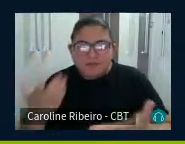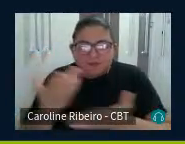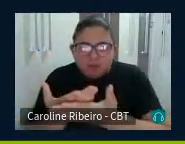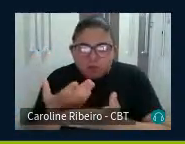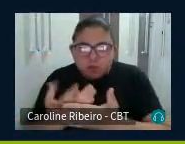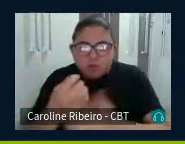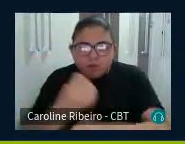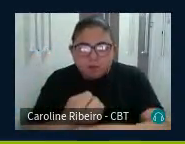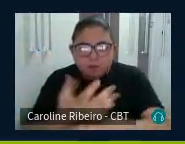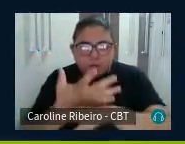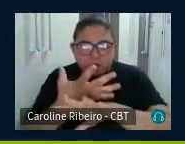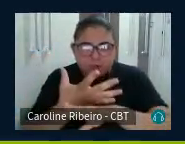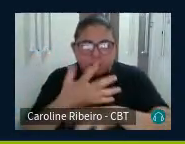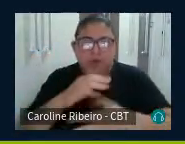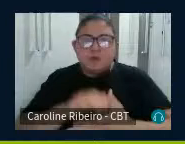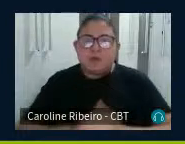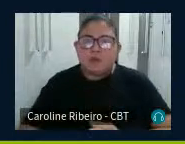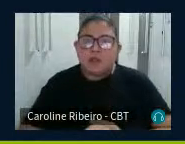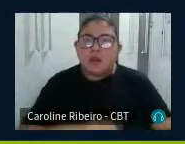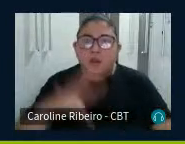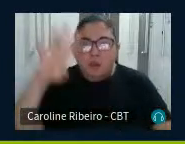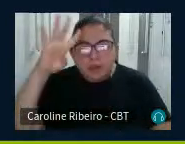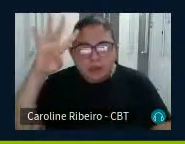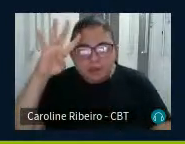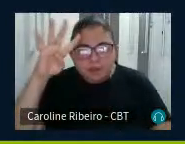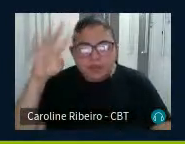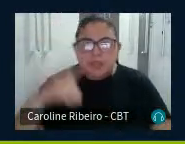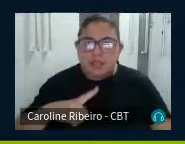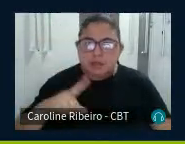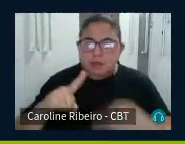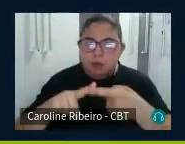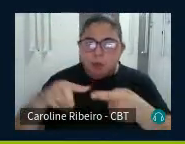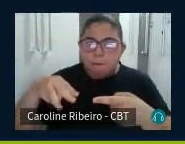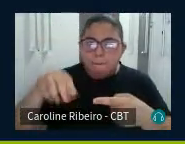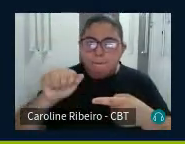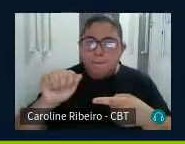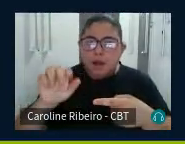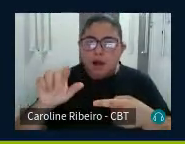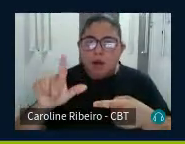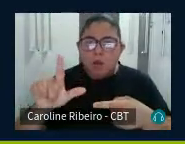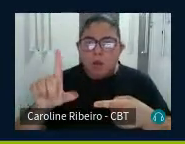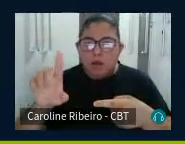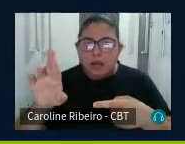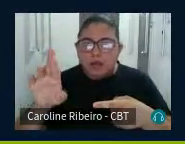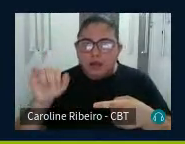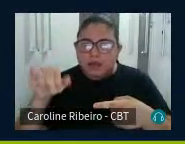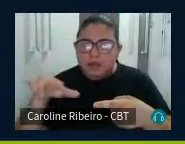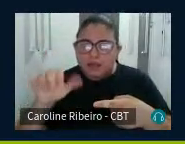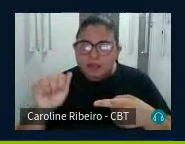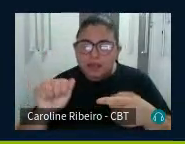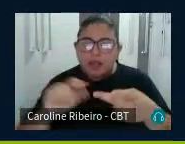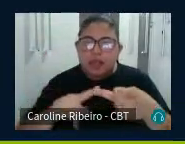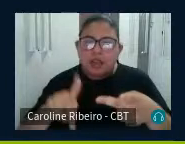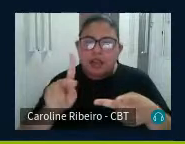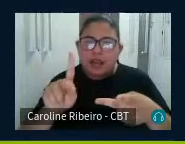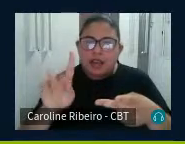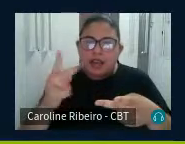Quarta-feira, a Maurina, o Will, o Rafael nos tocaram